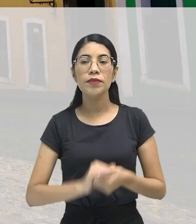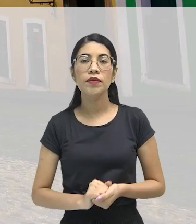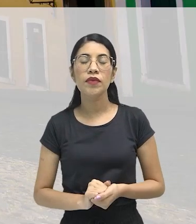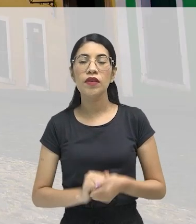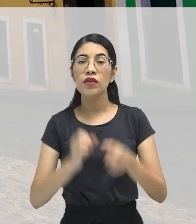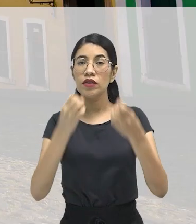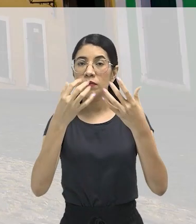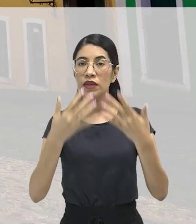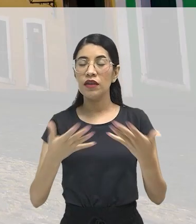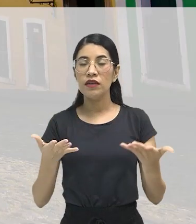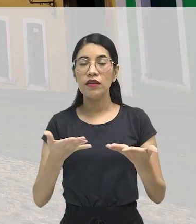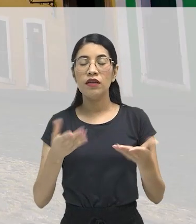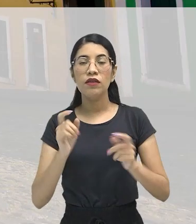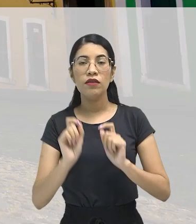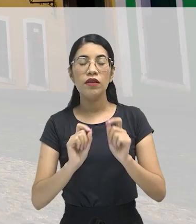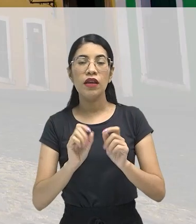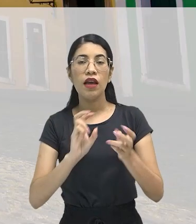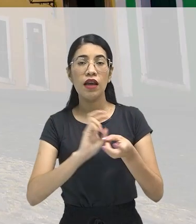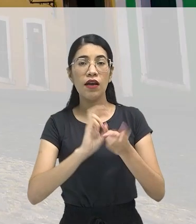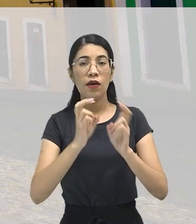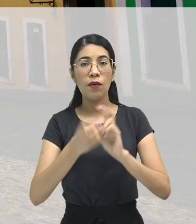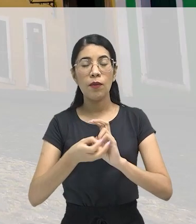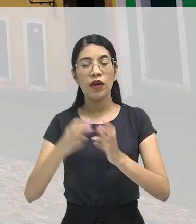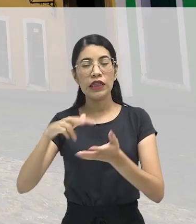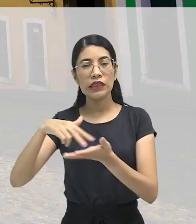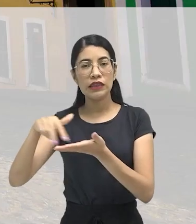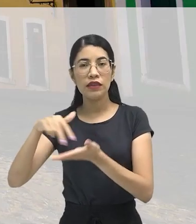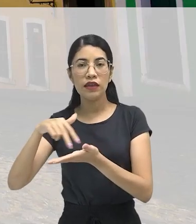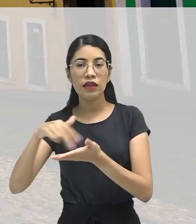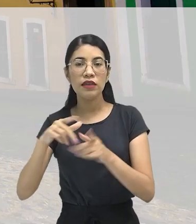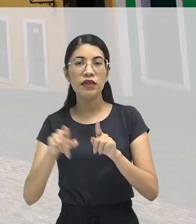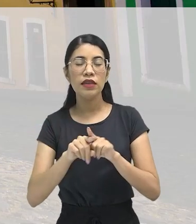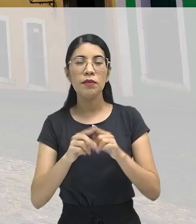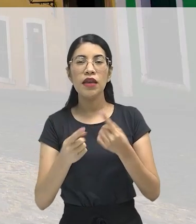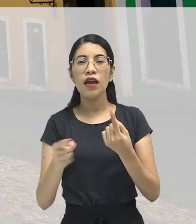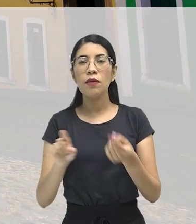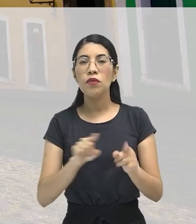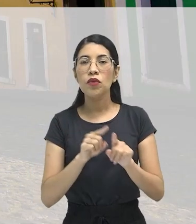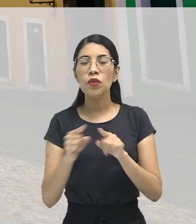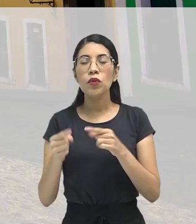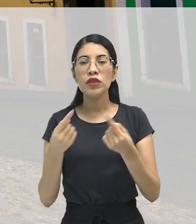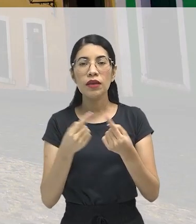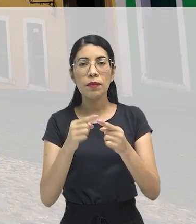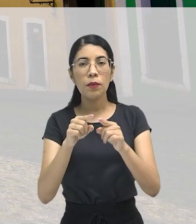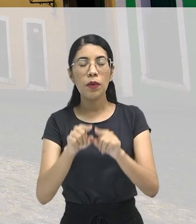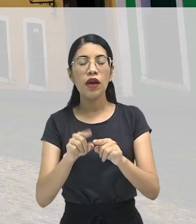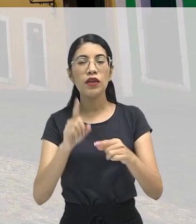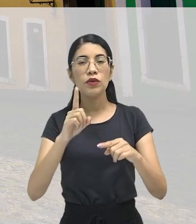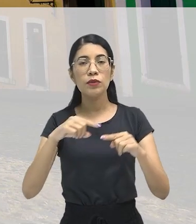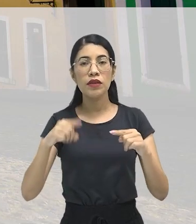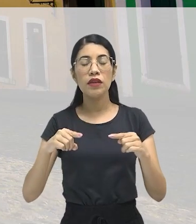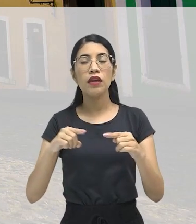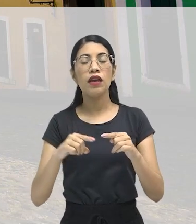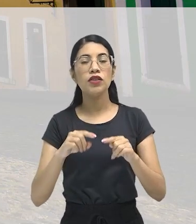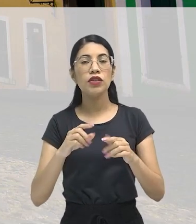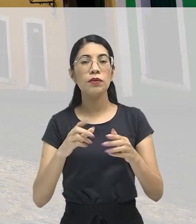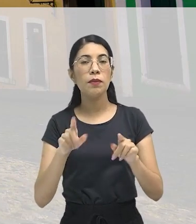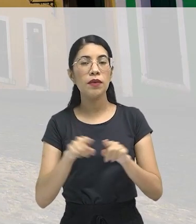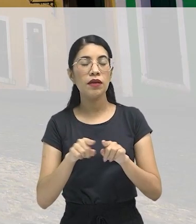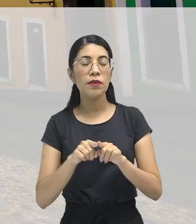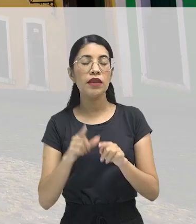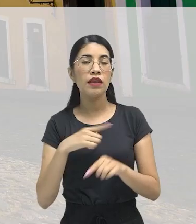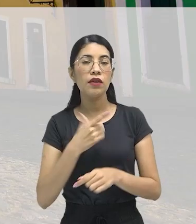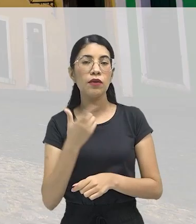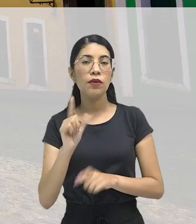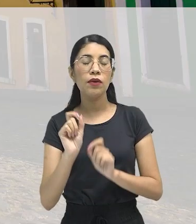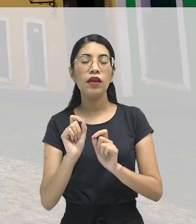um pouco mais sobre essa questão da capoeira enquanto dança, da musicalidade, dos instrumentos, nós também temos a